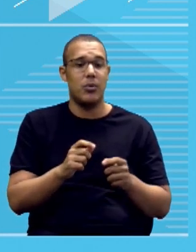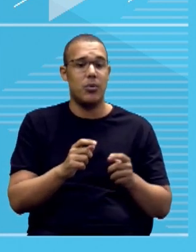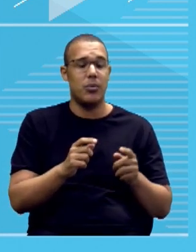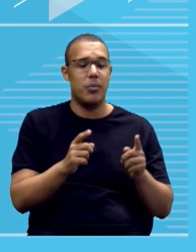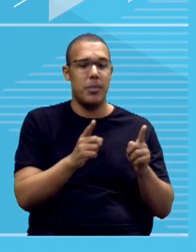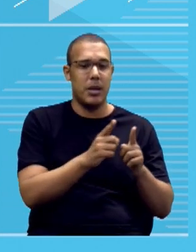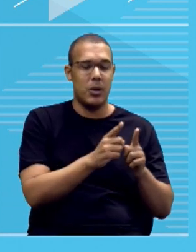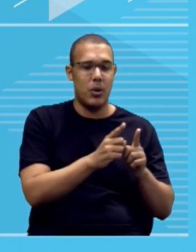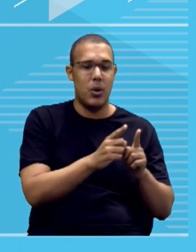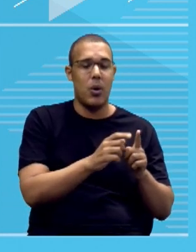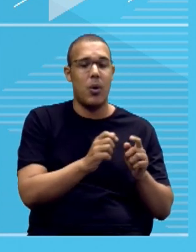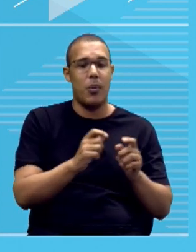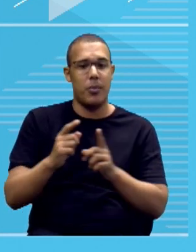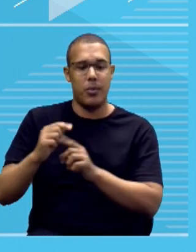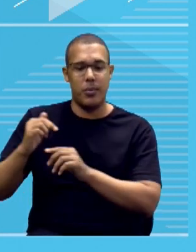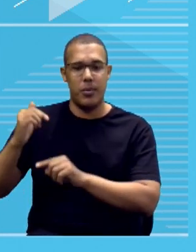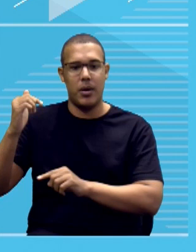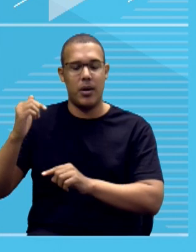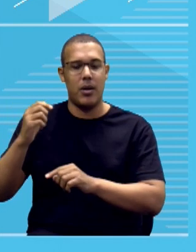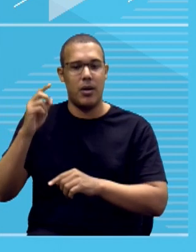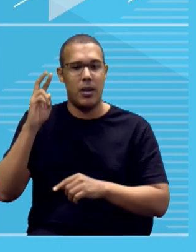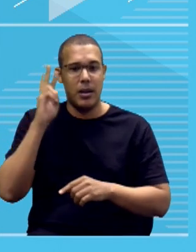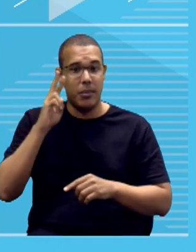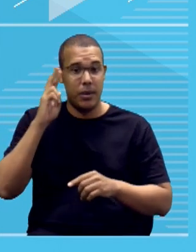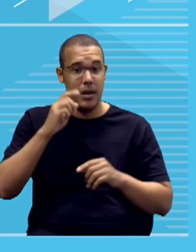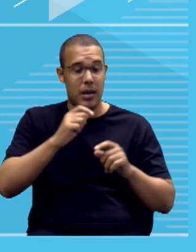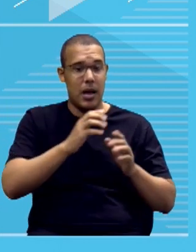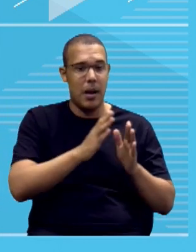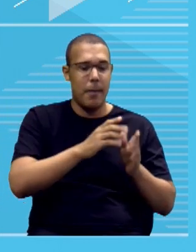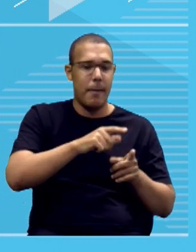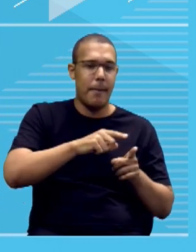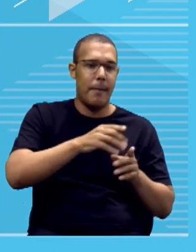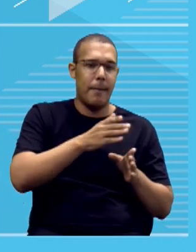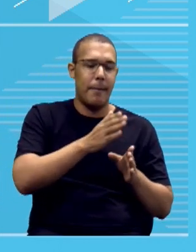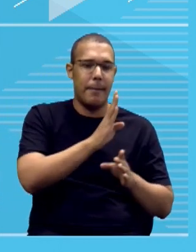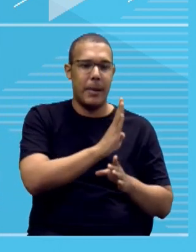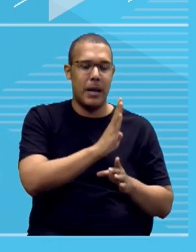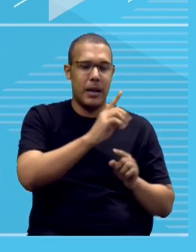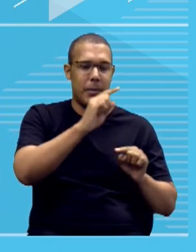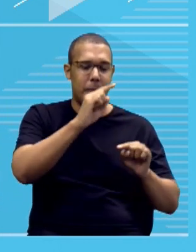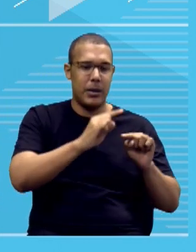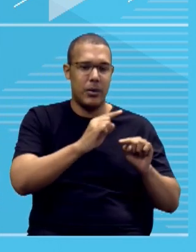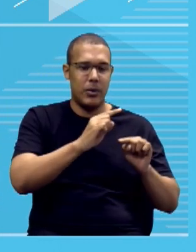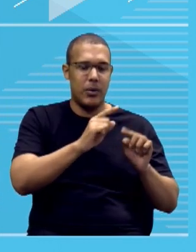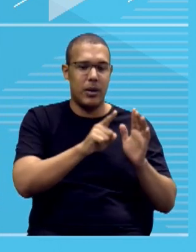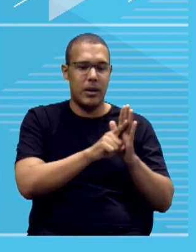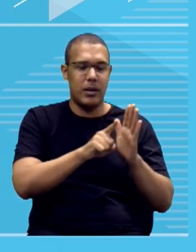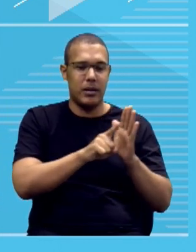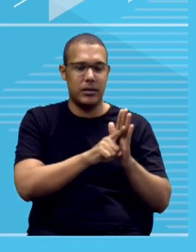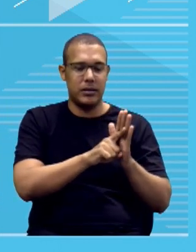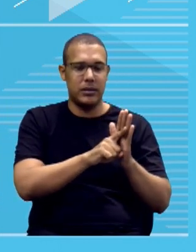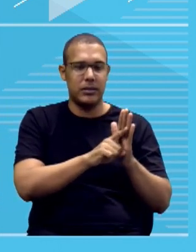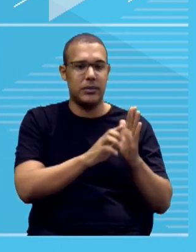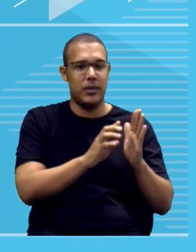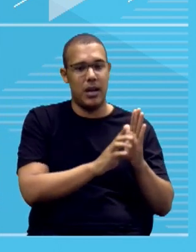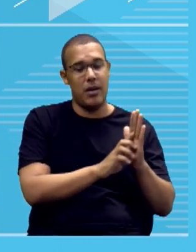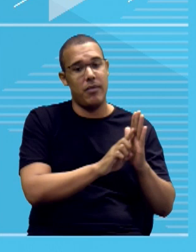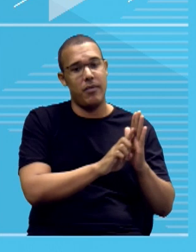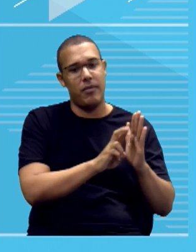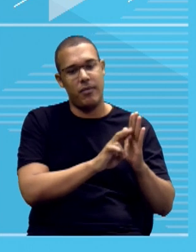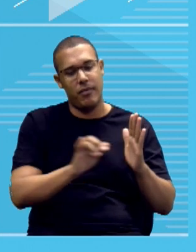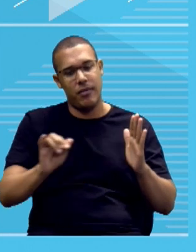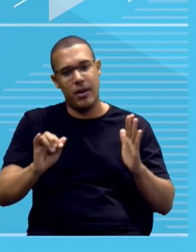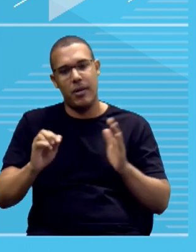que eu falei que a plaquinha menor é a negativa. Então, ela é o menor